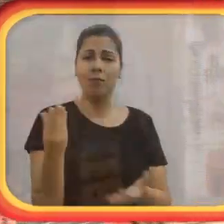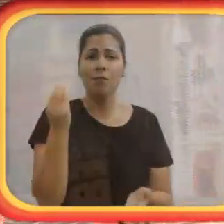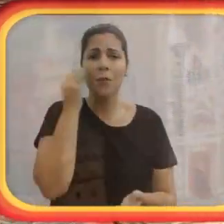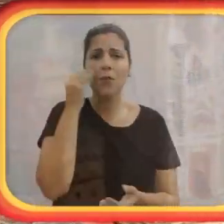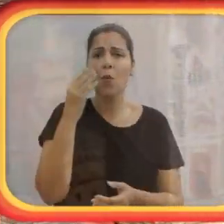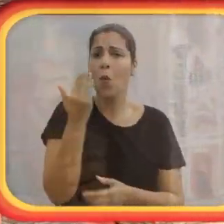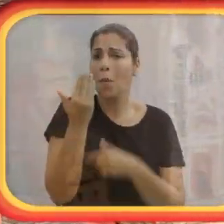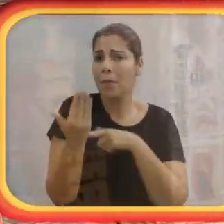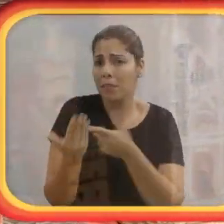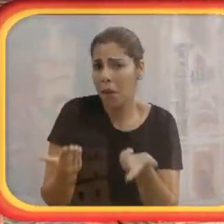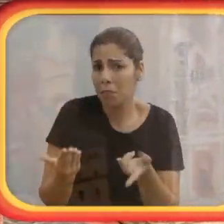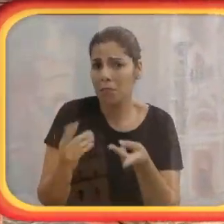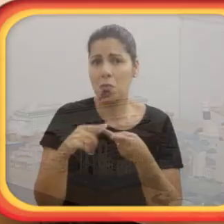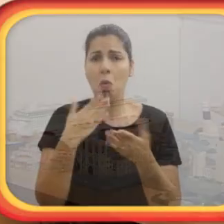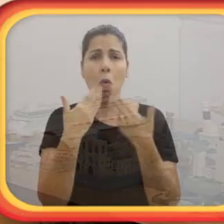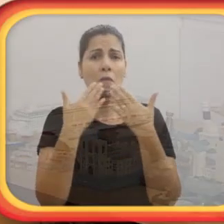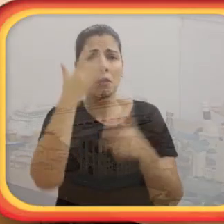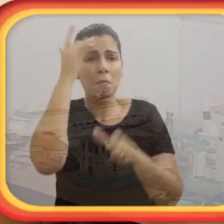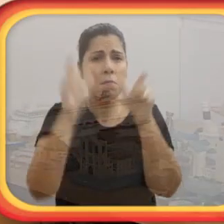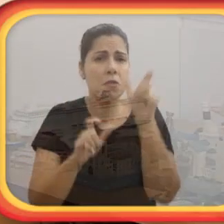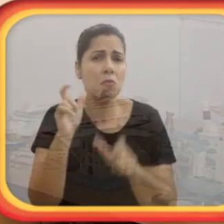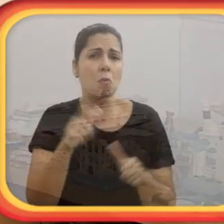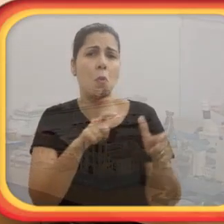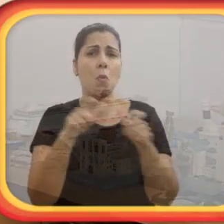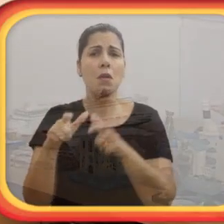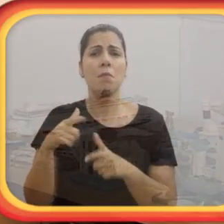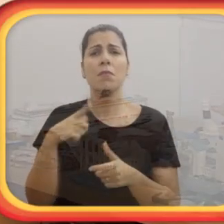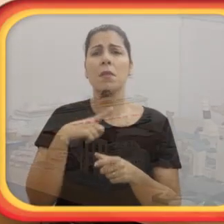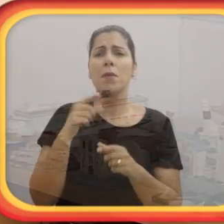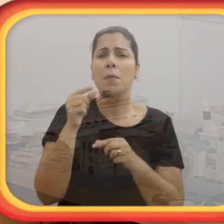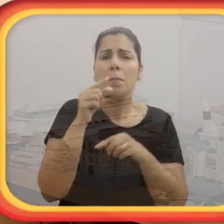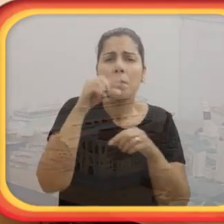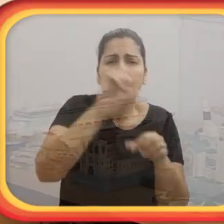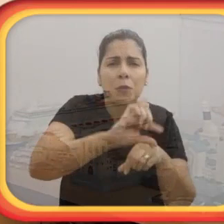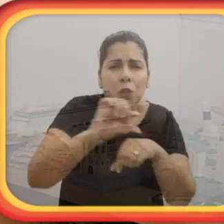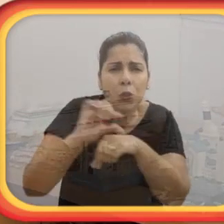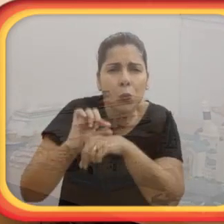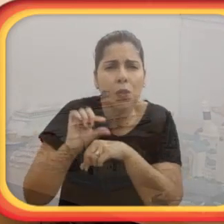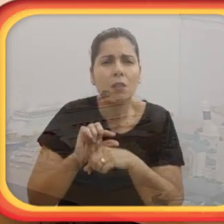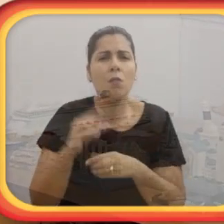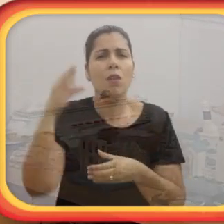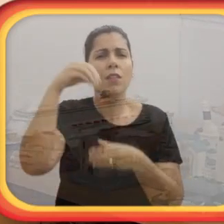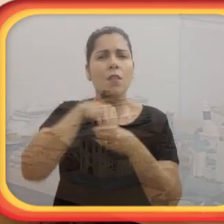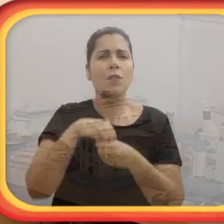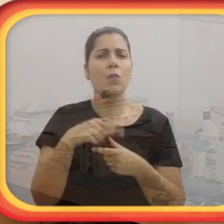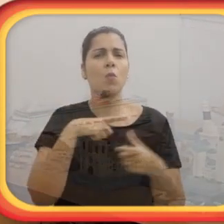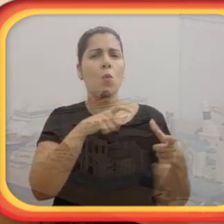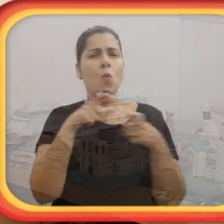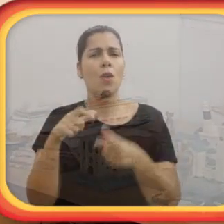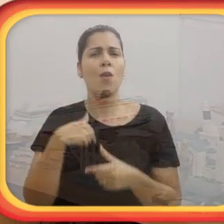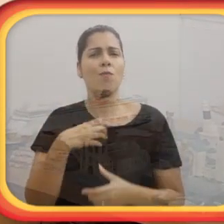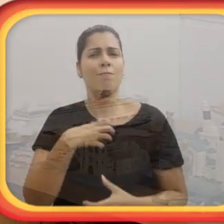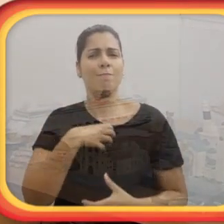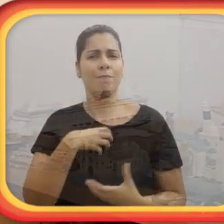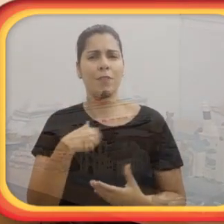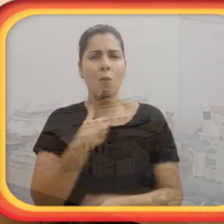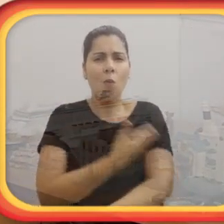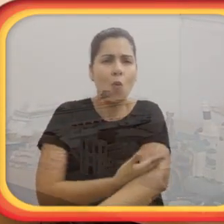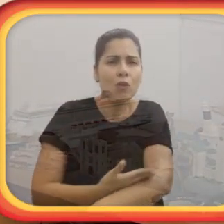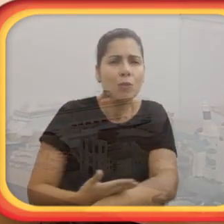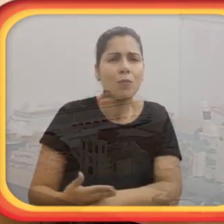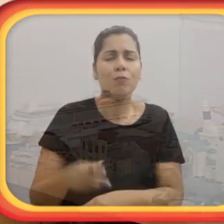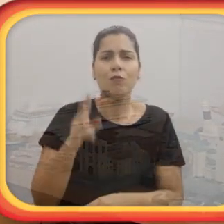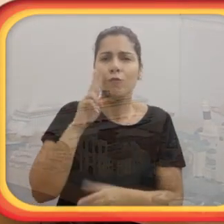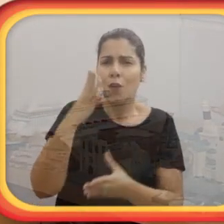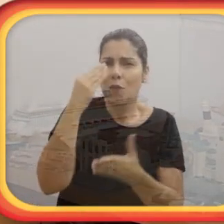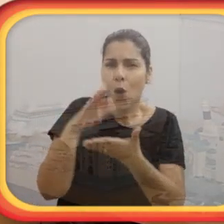eu tento fazer quando faço algum tipo de turismo é tornar aquele lugar especial e único. Seja provando a comida do local, conversando com as